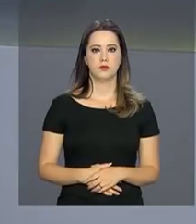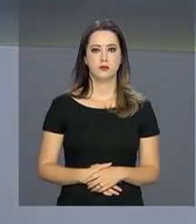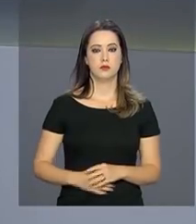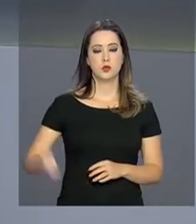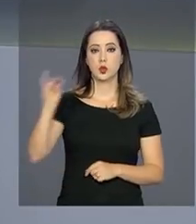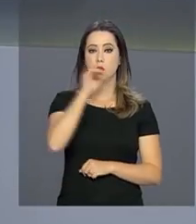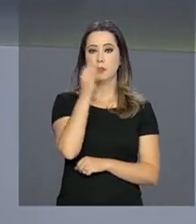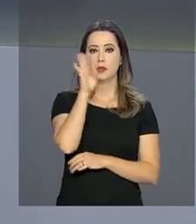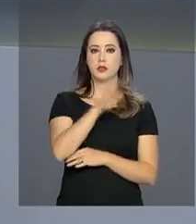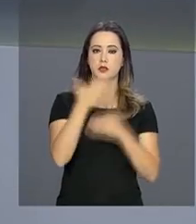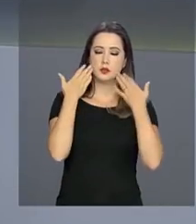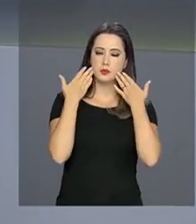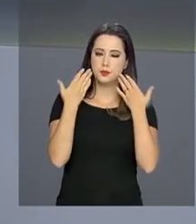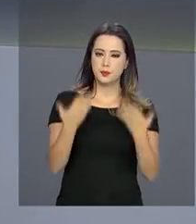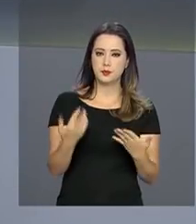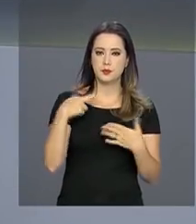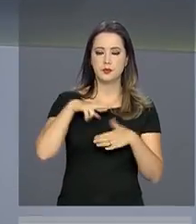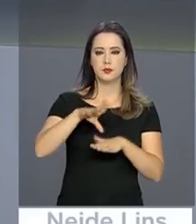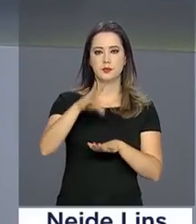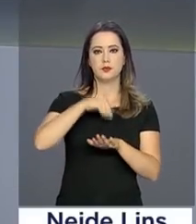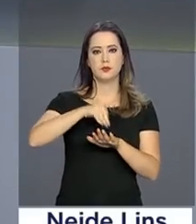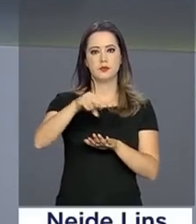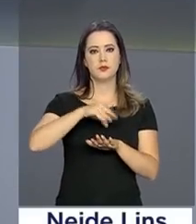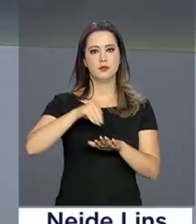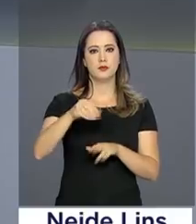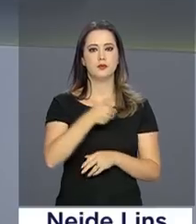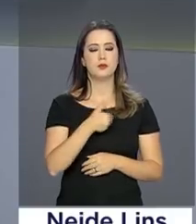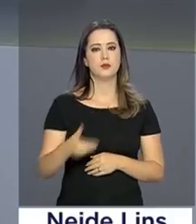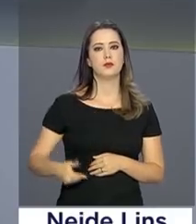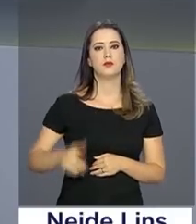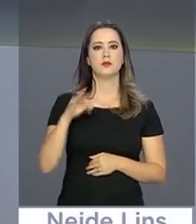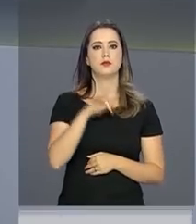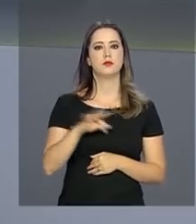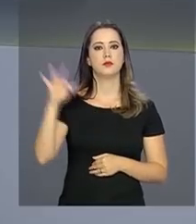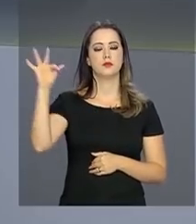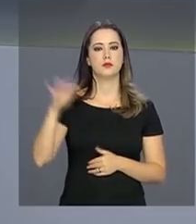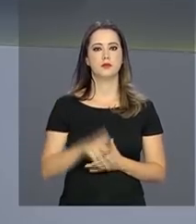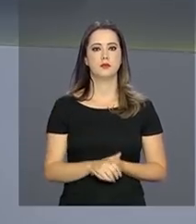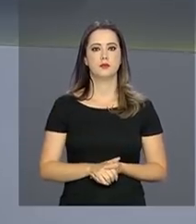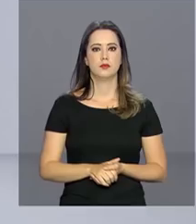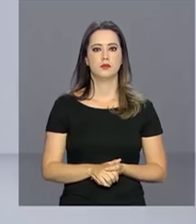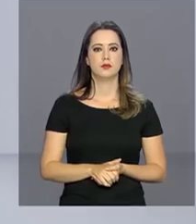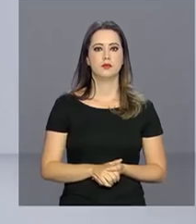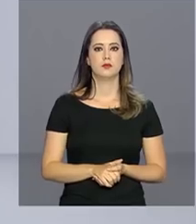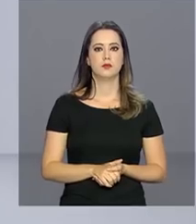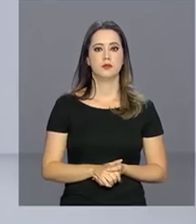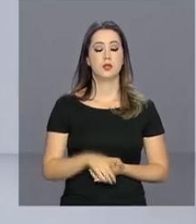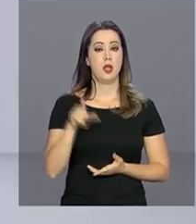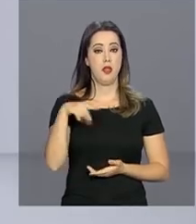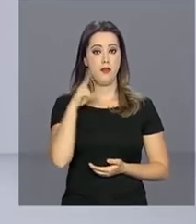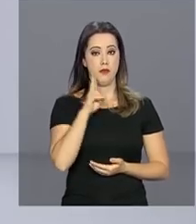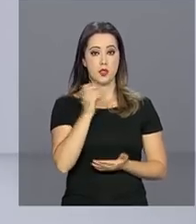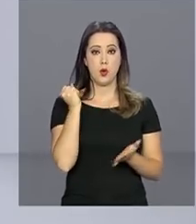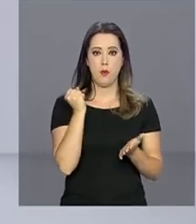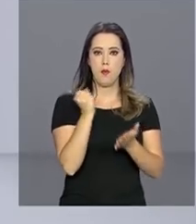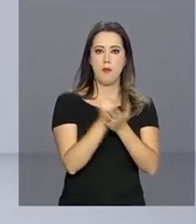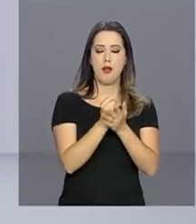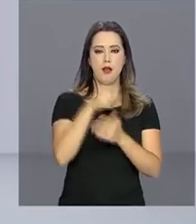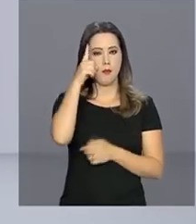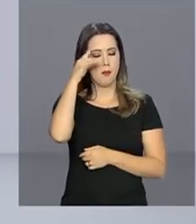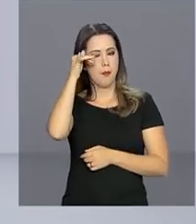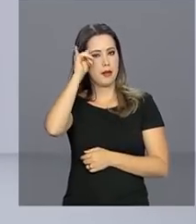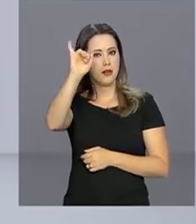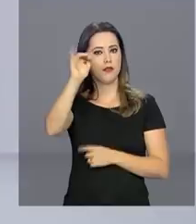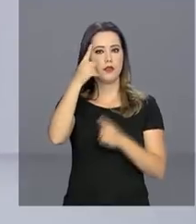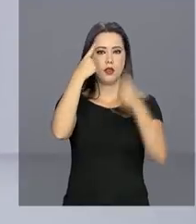Olá, boa tarde. Começa agora o repórter NBR com as notícias do governo federal. Considerada um marco no combate